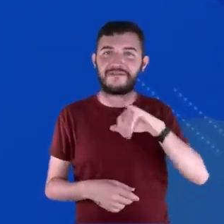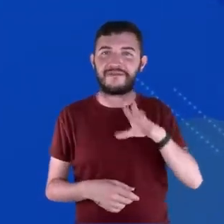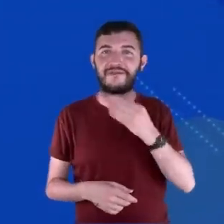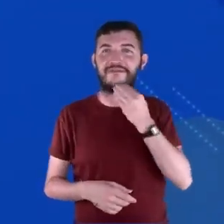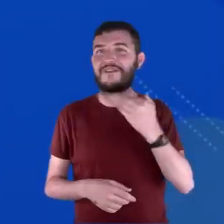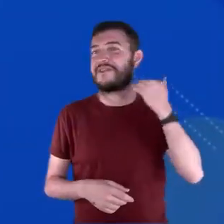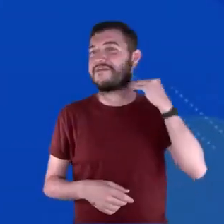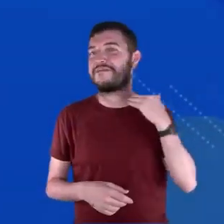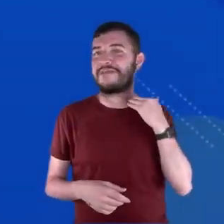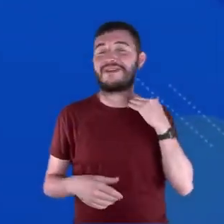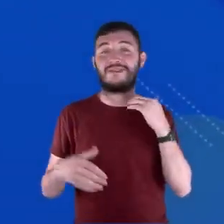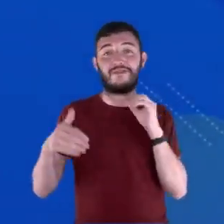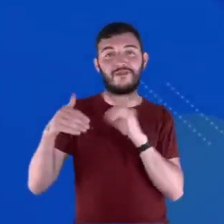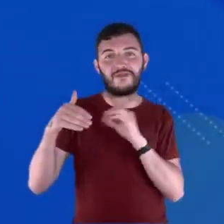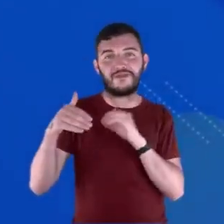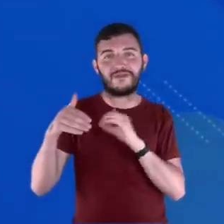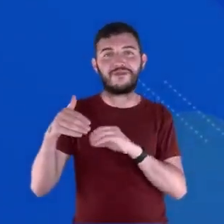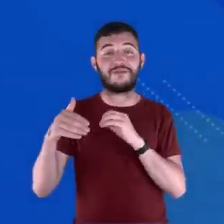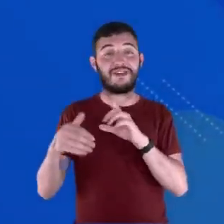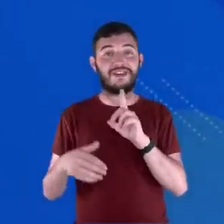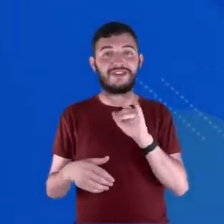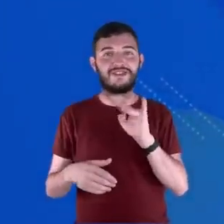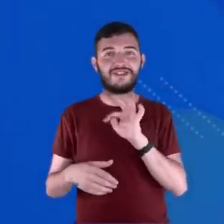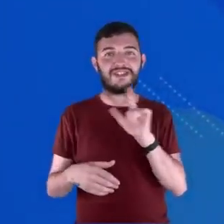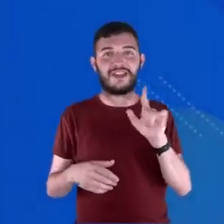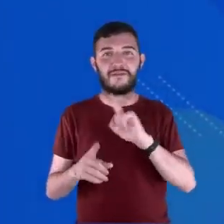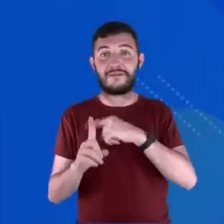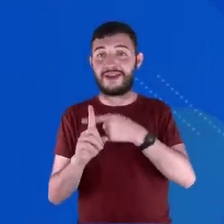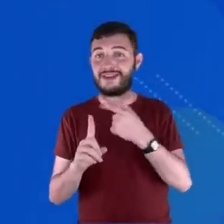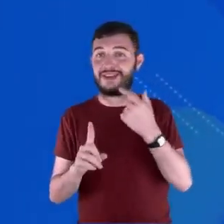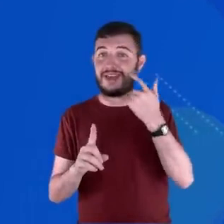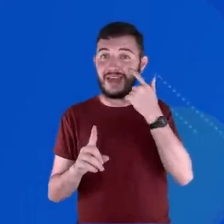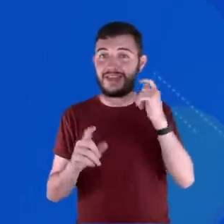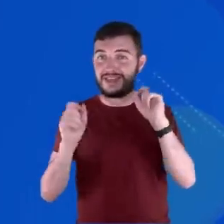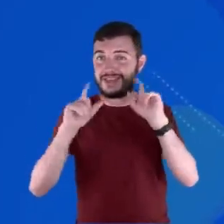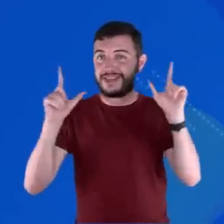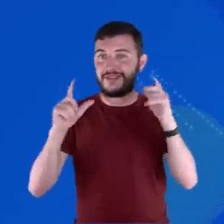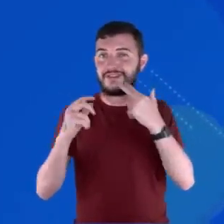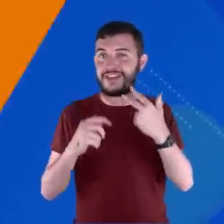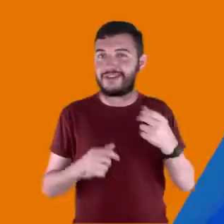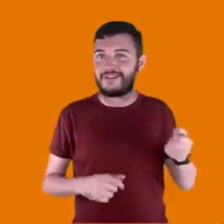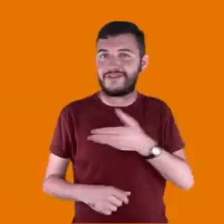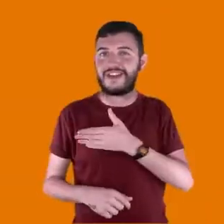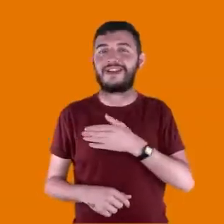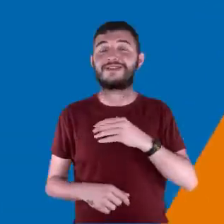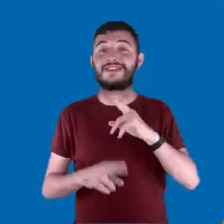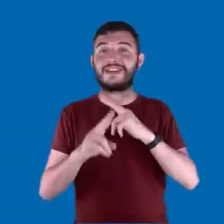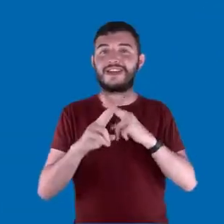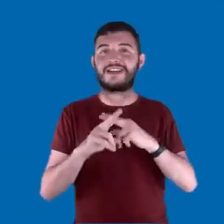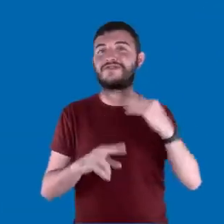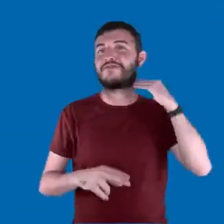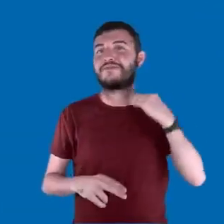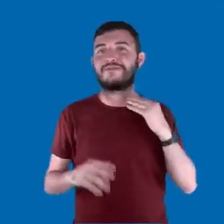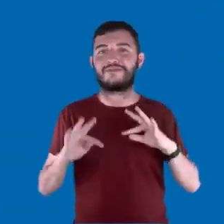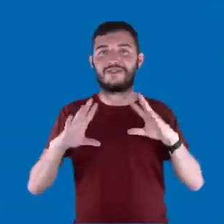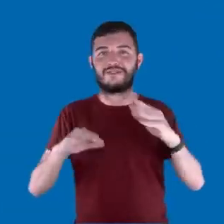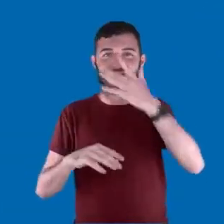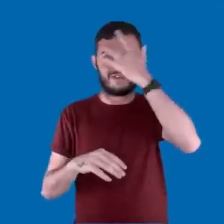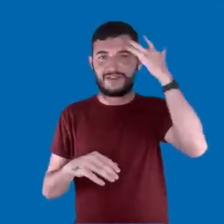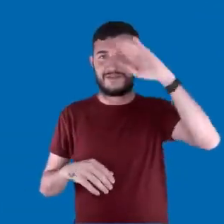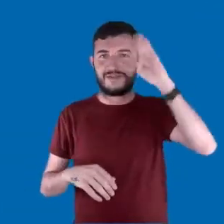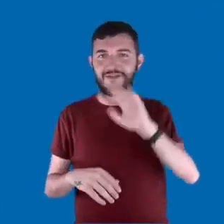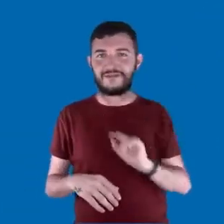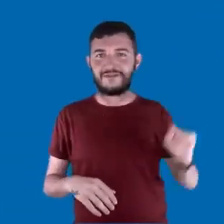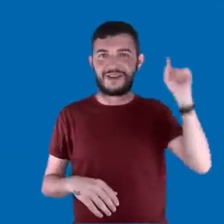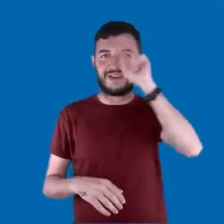tem Aproveite a sua conta poupança digital mais e fique de olho nas novidades caixa o banco